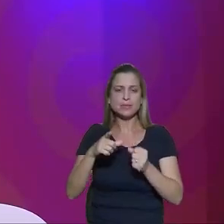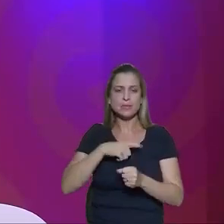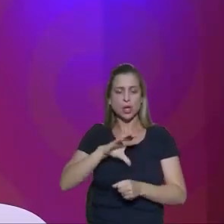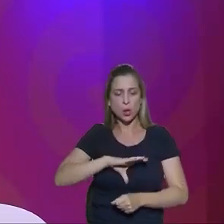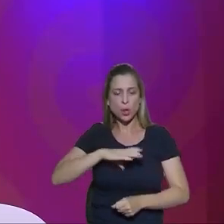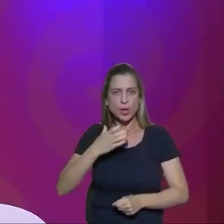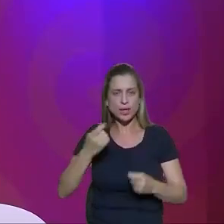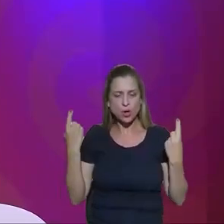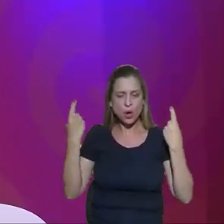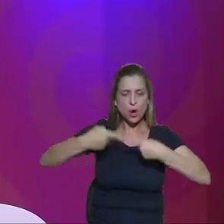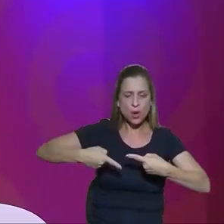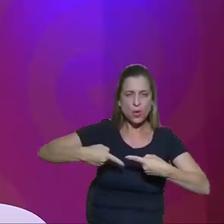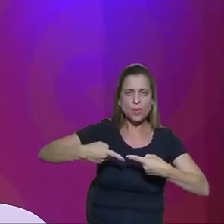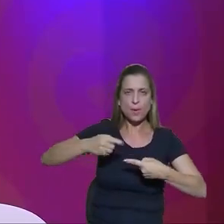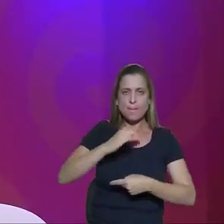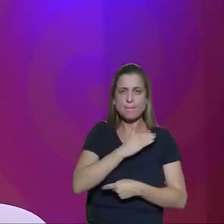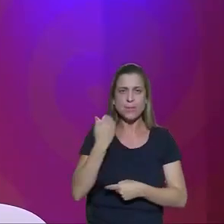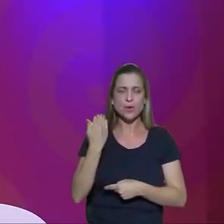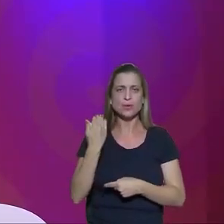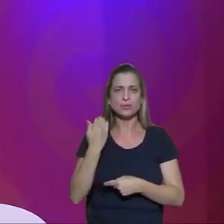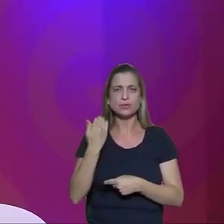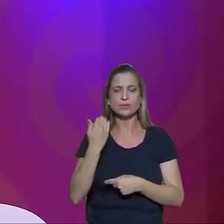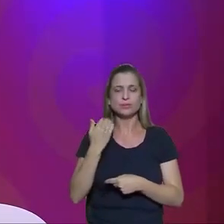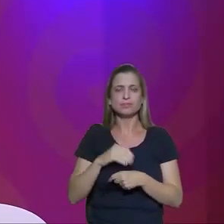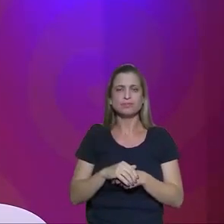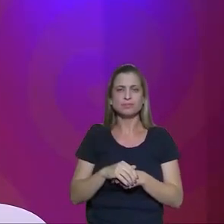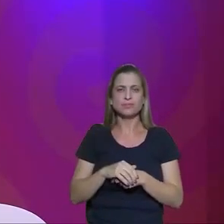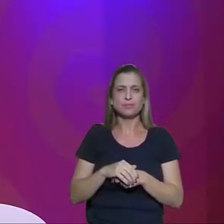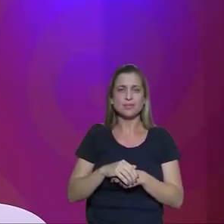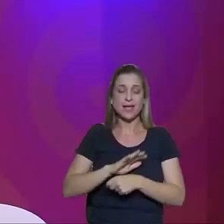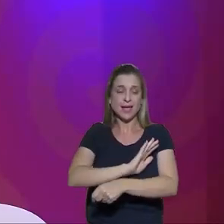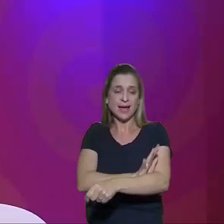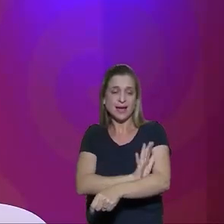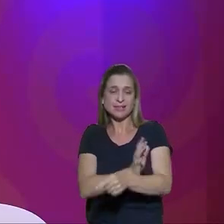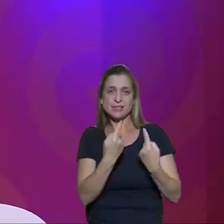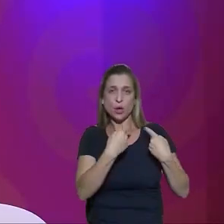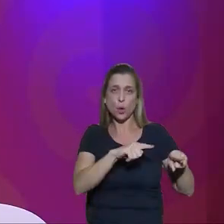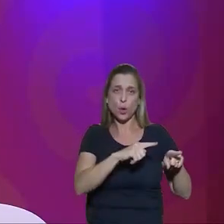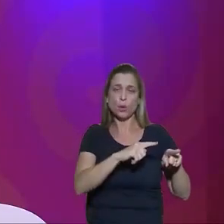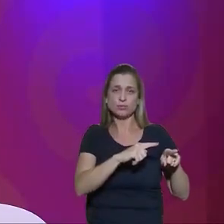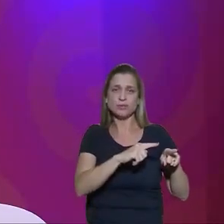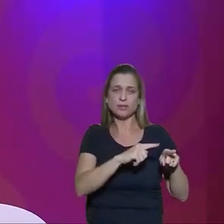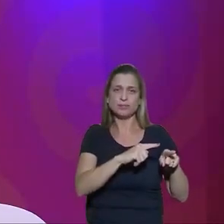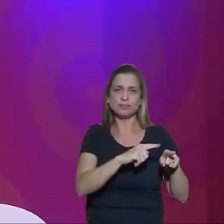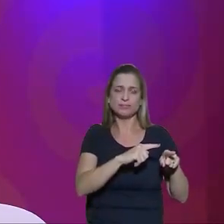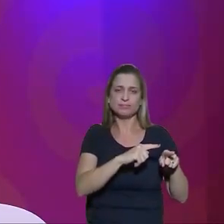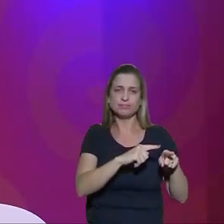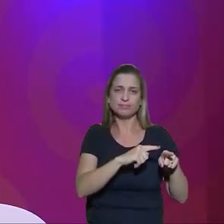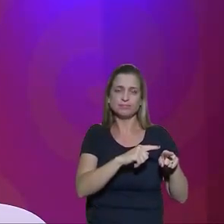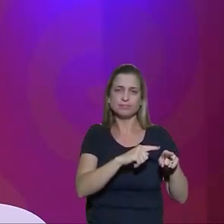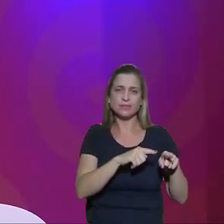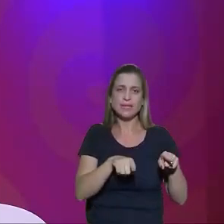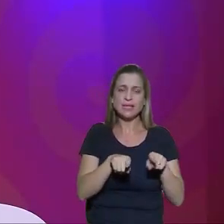revoltar contra a morte nela normalizada. Uma dogmática que, sendo antirracista, contraste com a dogmática